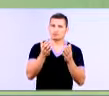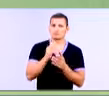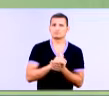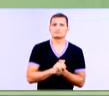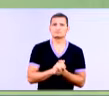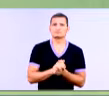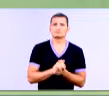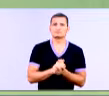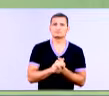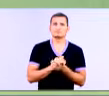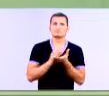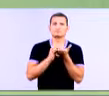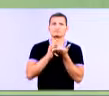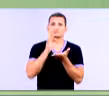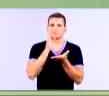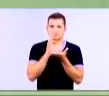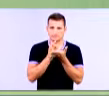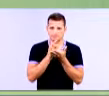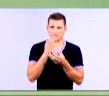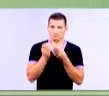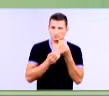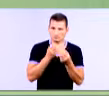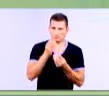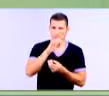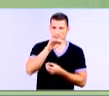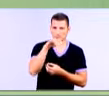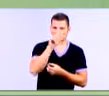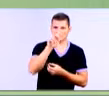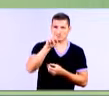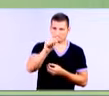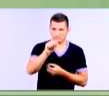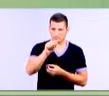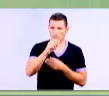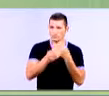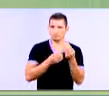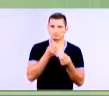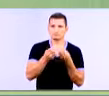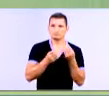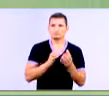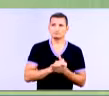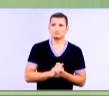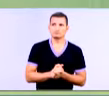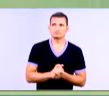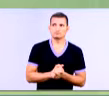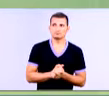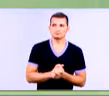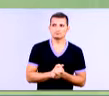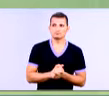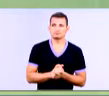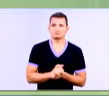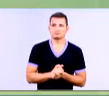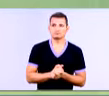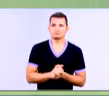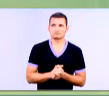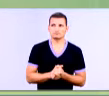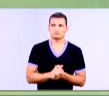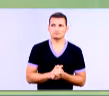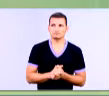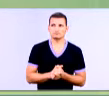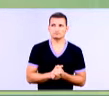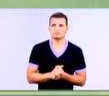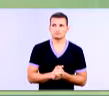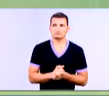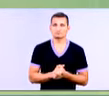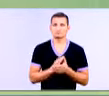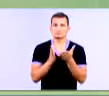no C Sharp, nas linguagens C-like, gente, quer dizer, parecidas com C? Primeira coisa, vamos lá. Nós tiramos o